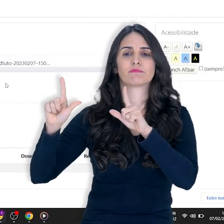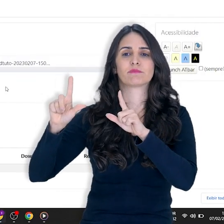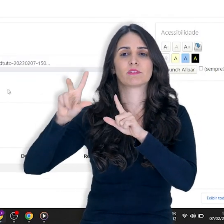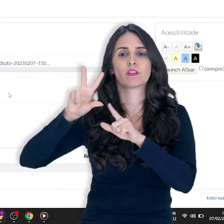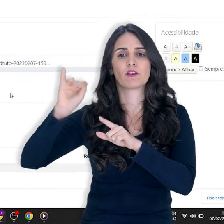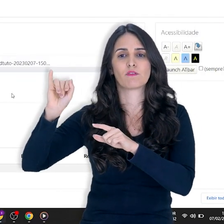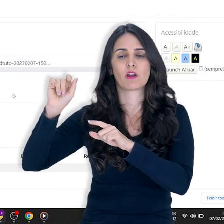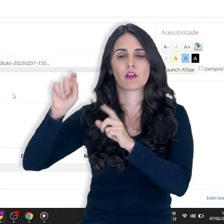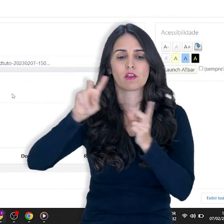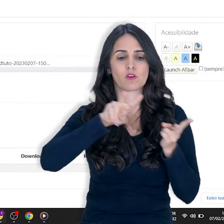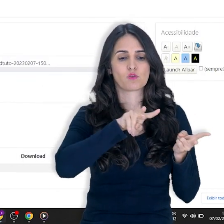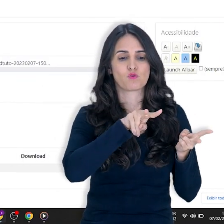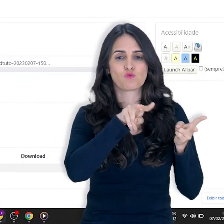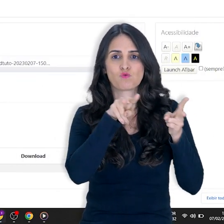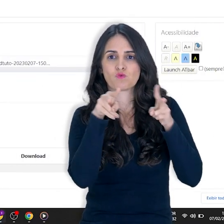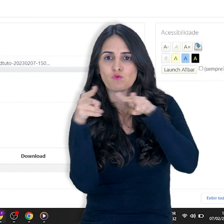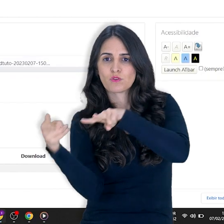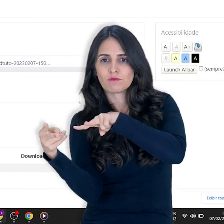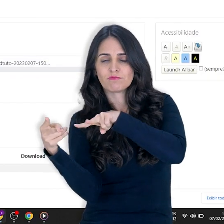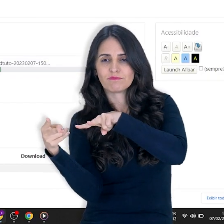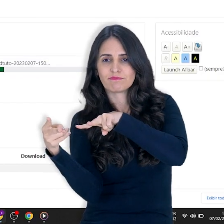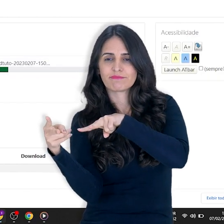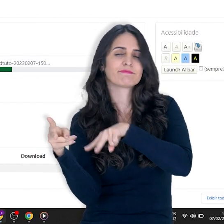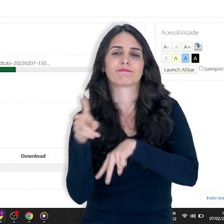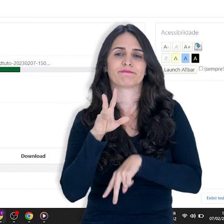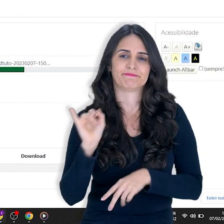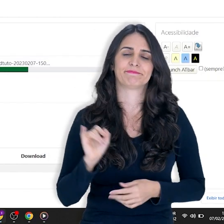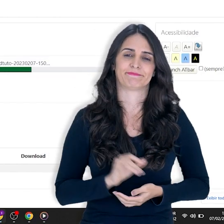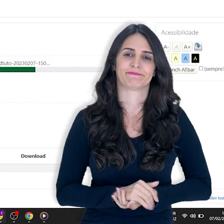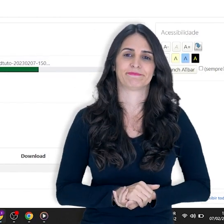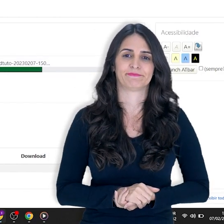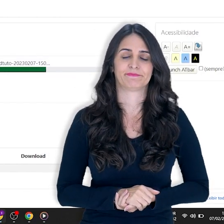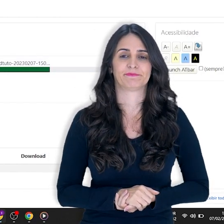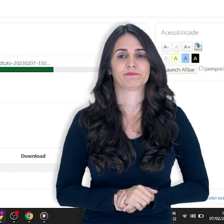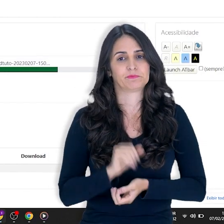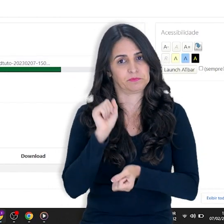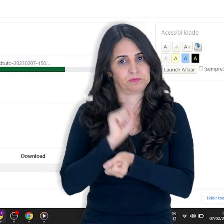E ele já vai fazer a importação do arquivo de backup.